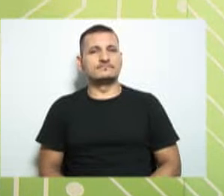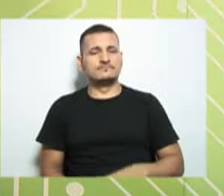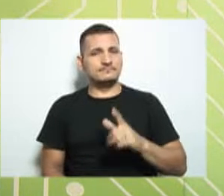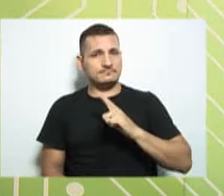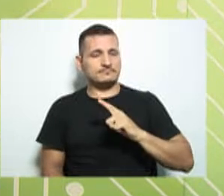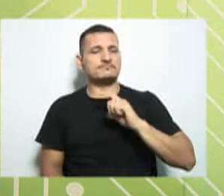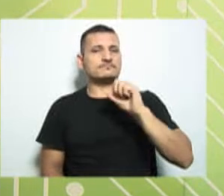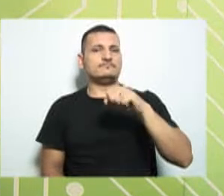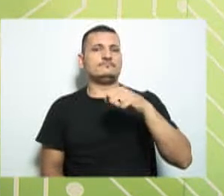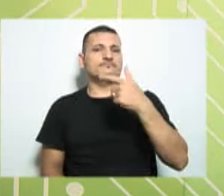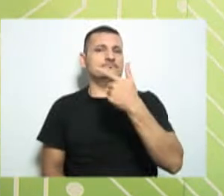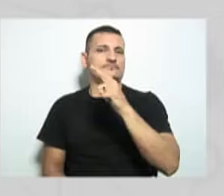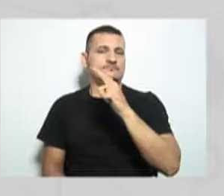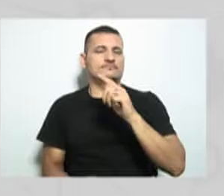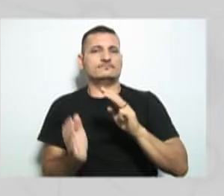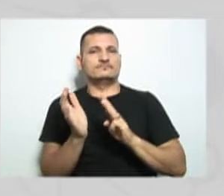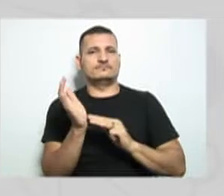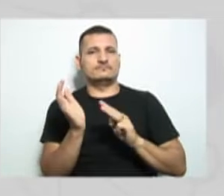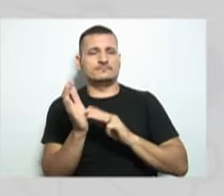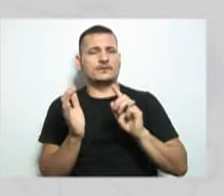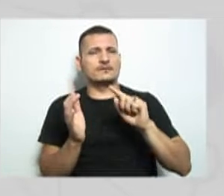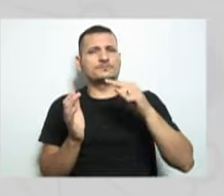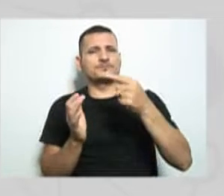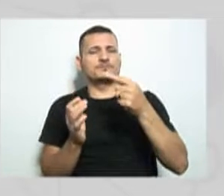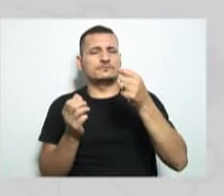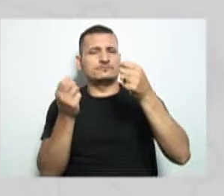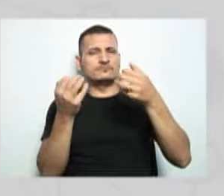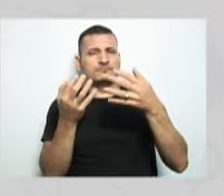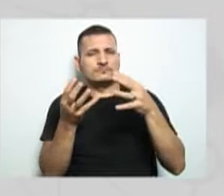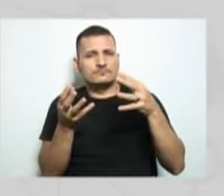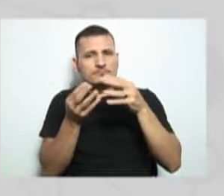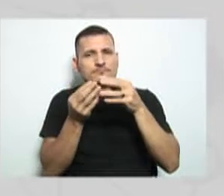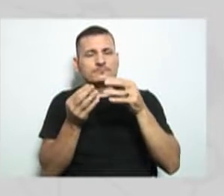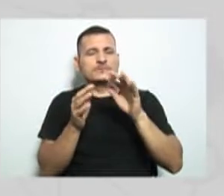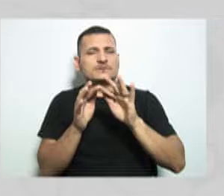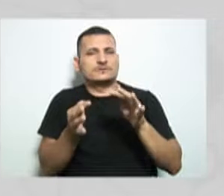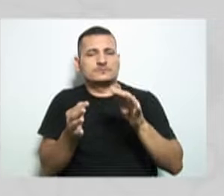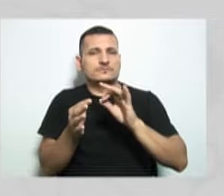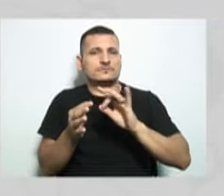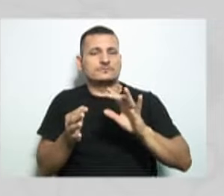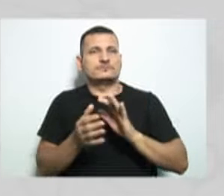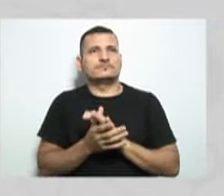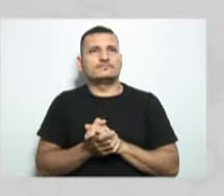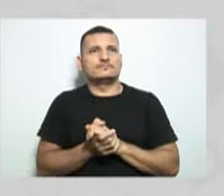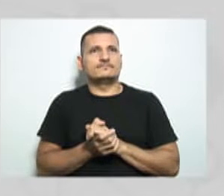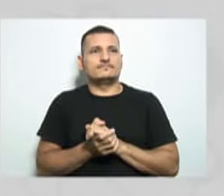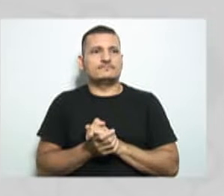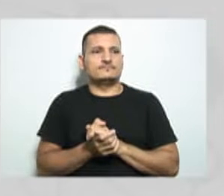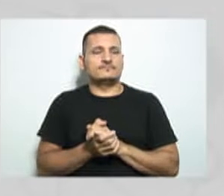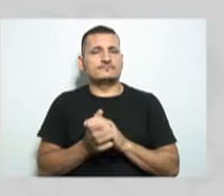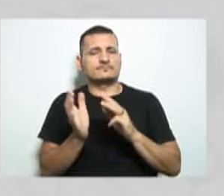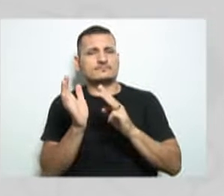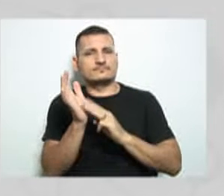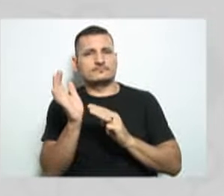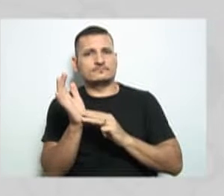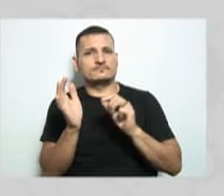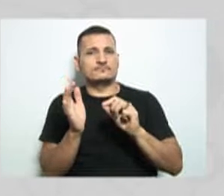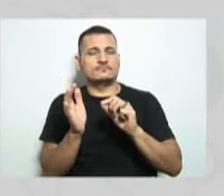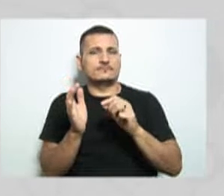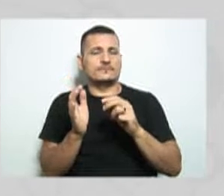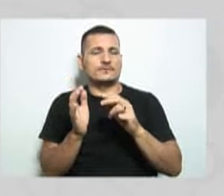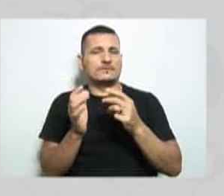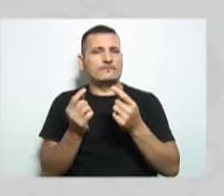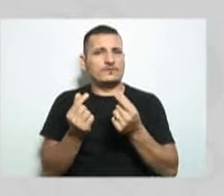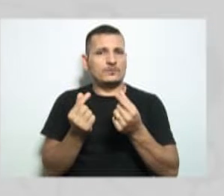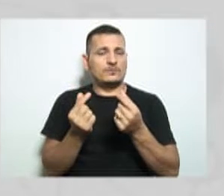outro método. Vamos aqui no slide. Depois eu vou dar uma pincelada com o que nós falamos nessa aula. É um método baseado no valor percebido